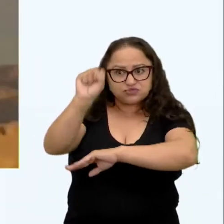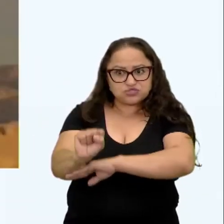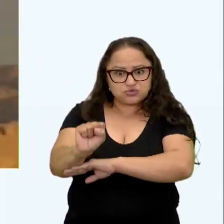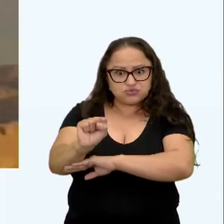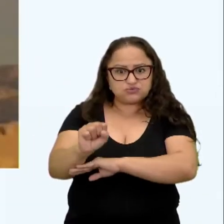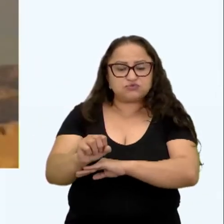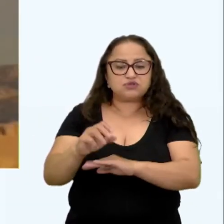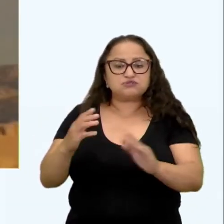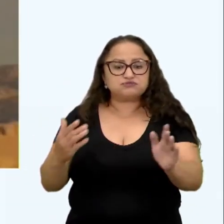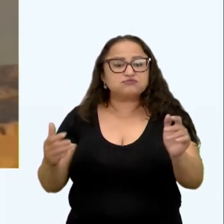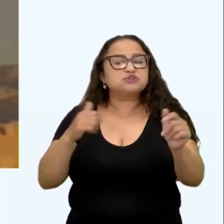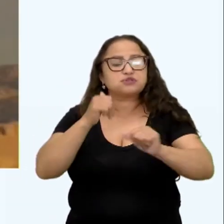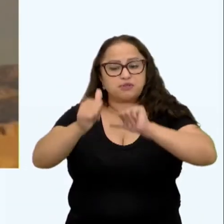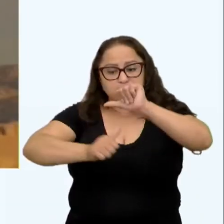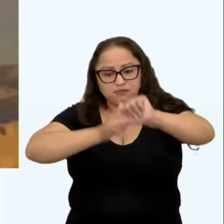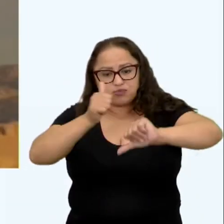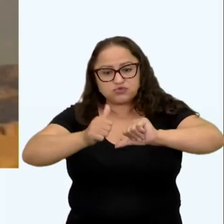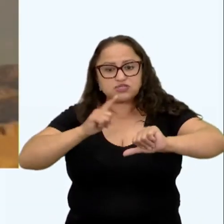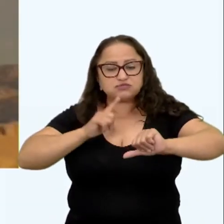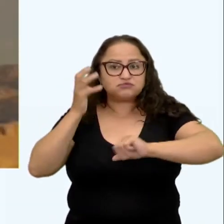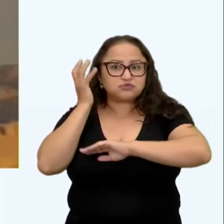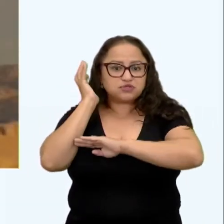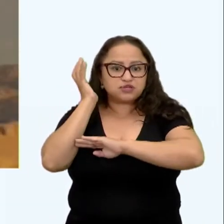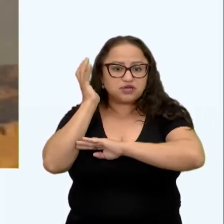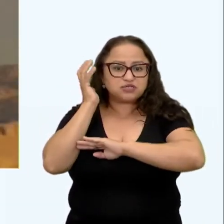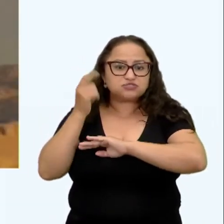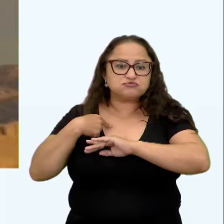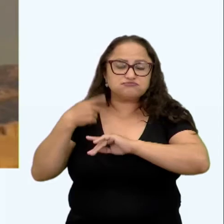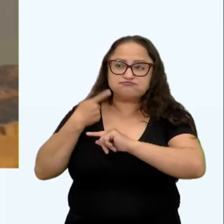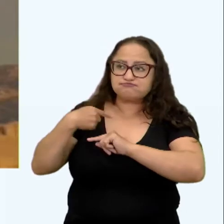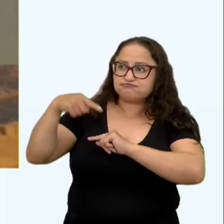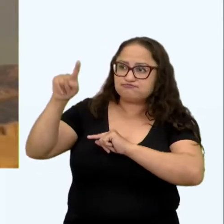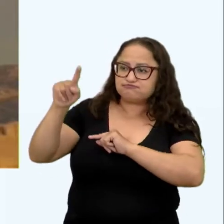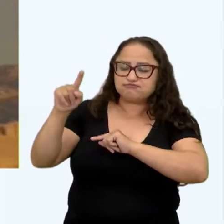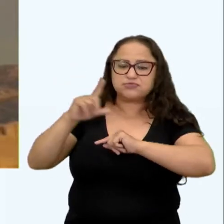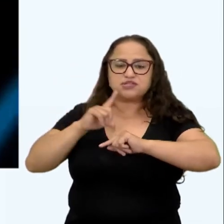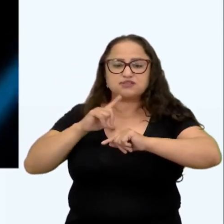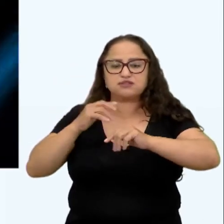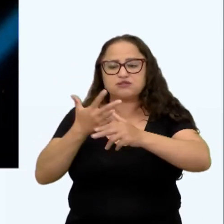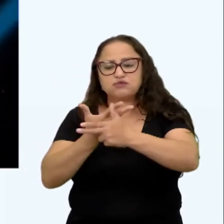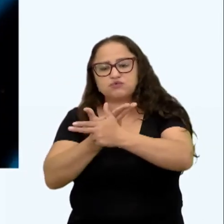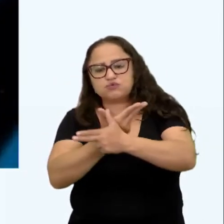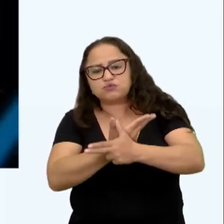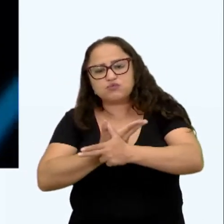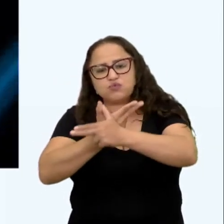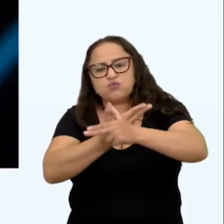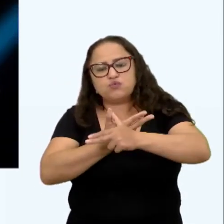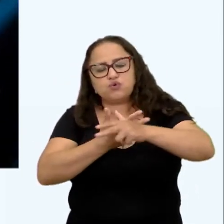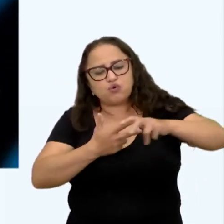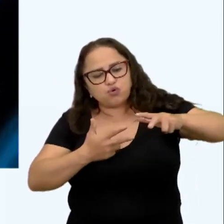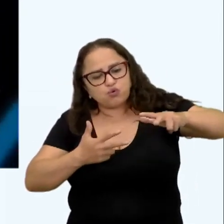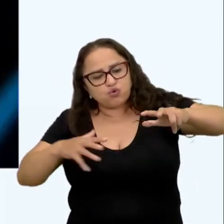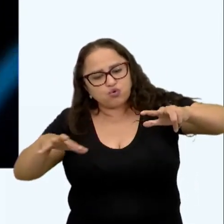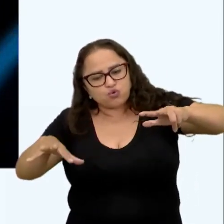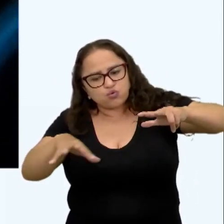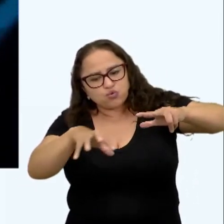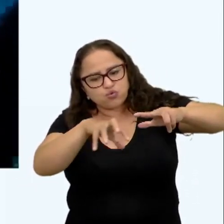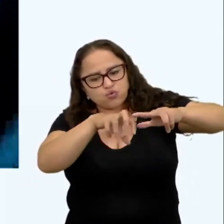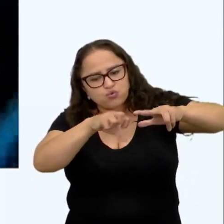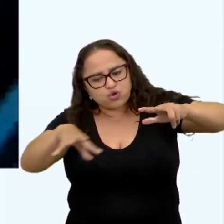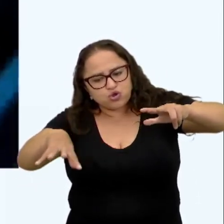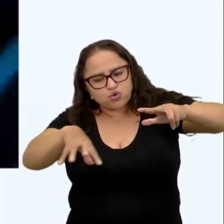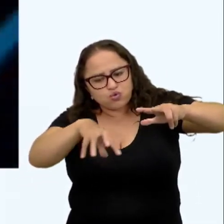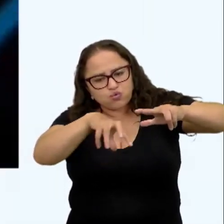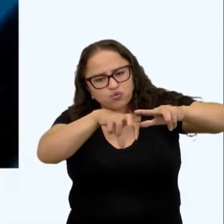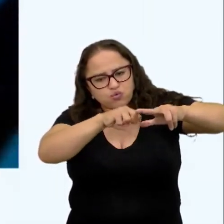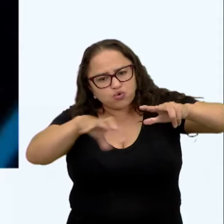Assim que a mensagem é convertida em sinal de rádio, será transmitida por uma antena terrestre para o satélite, que, por sua vez, é dotado